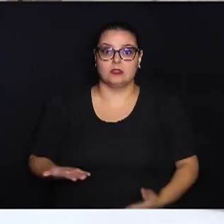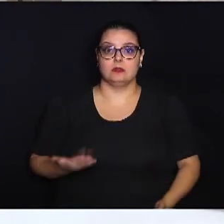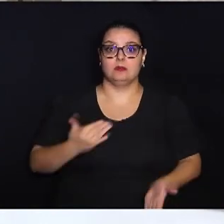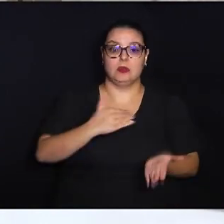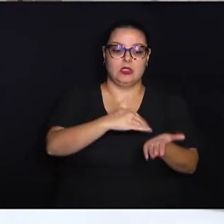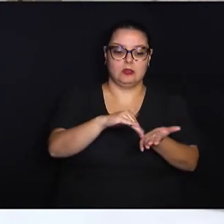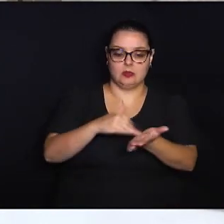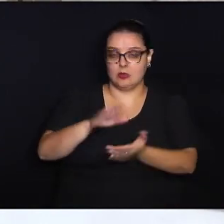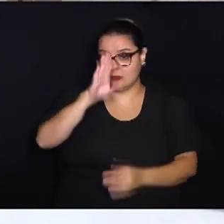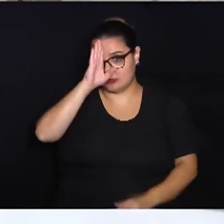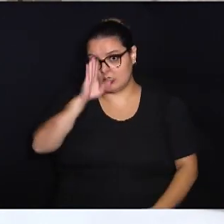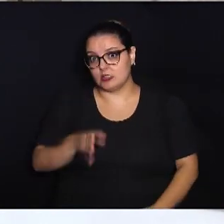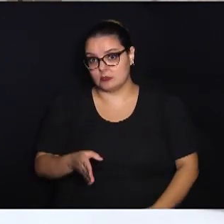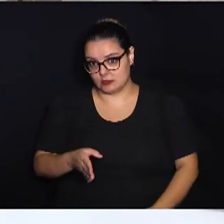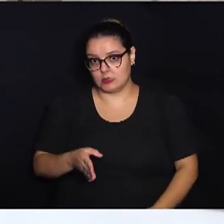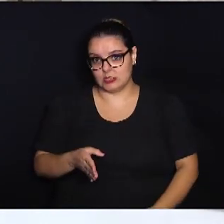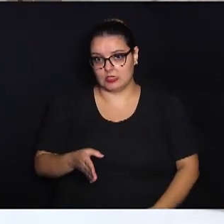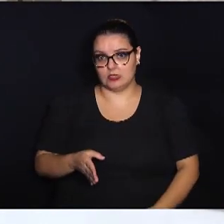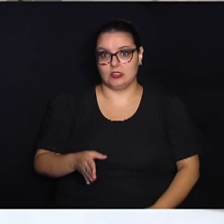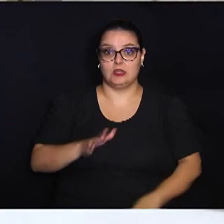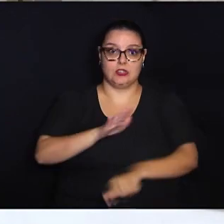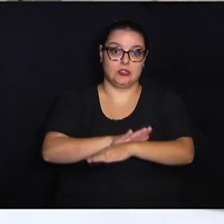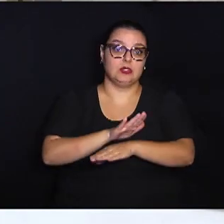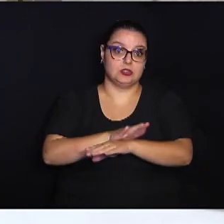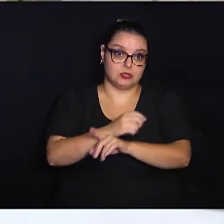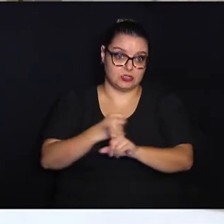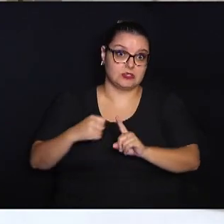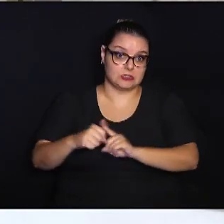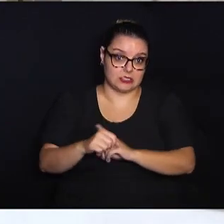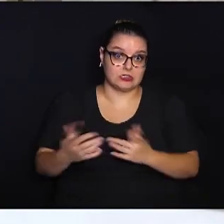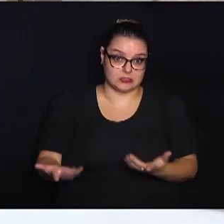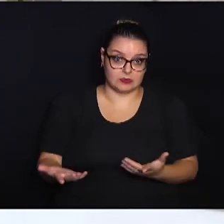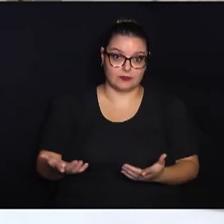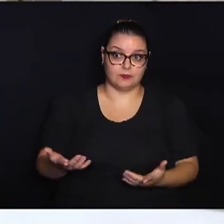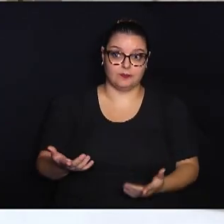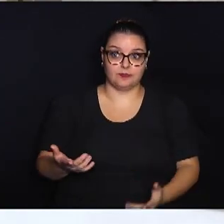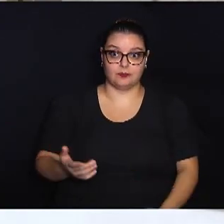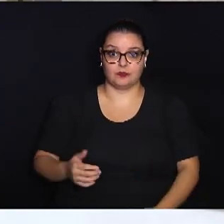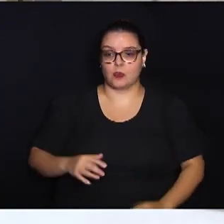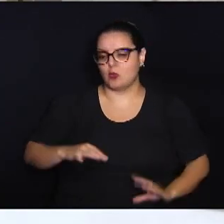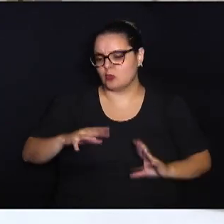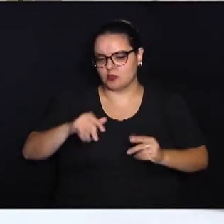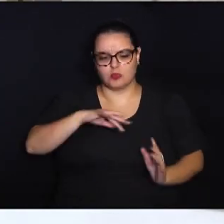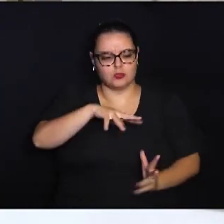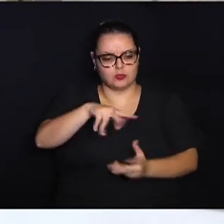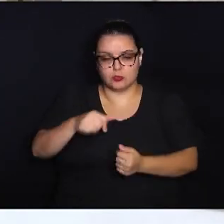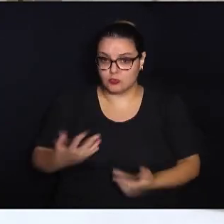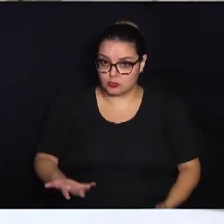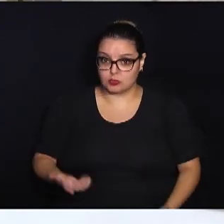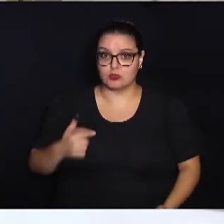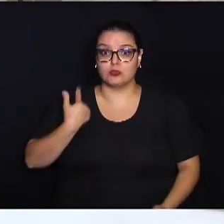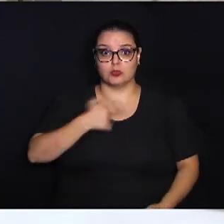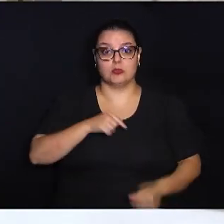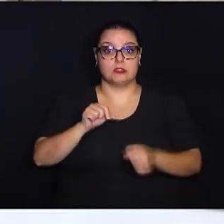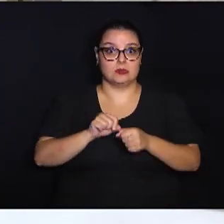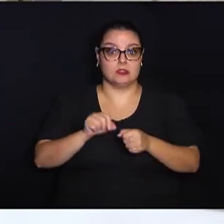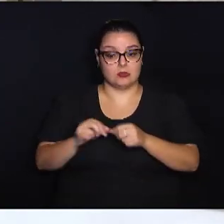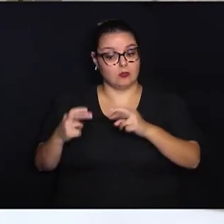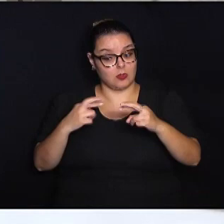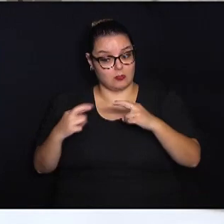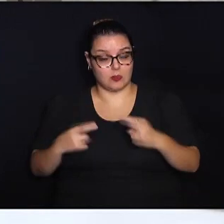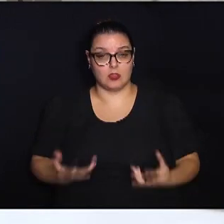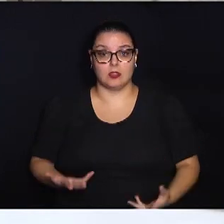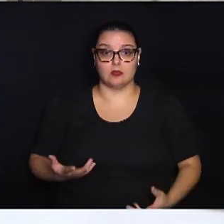secretarias, principalmente a de assistência social. Então nós, pelo mundo inteiro hoje, nós fazendo uma observação e